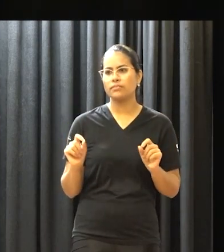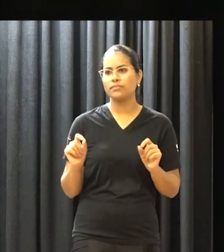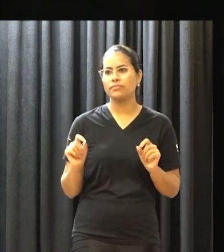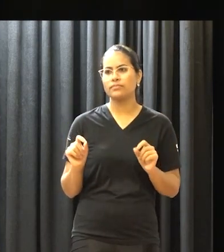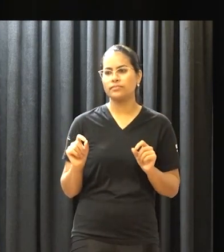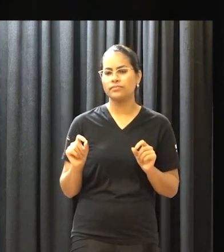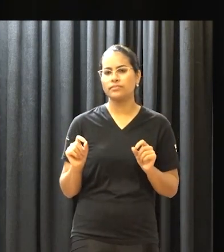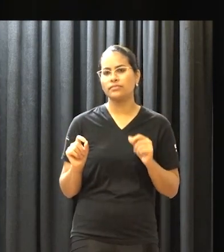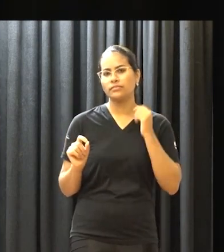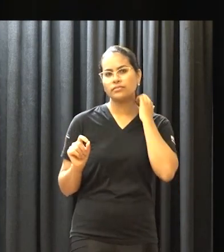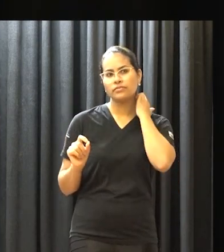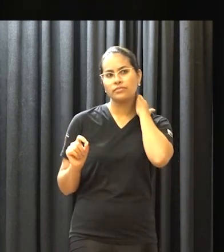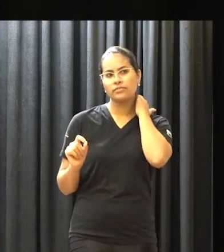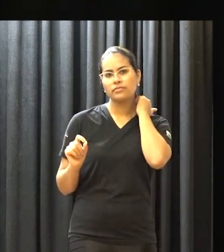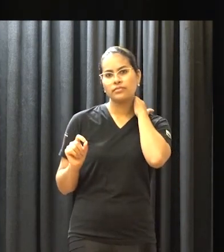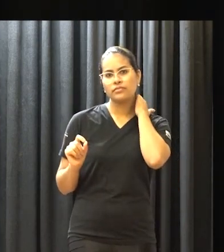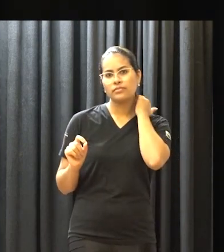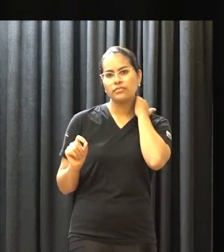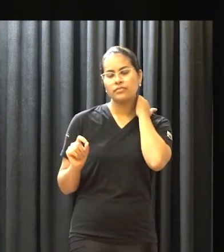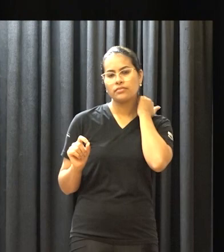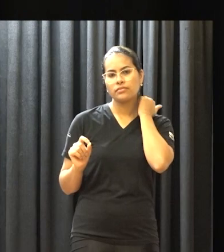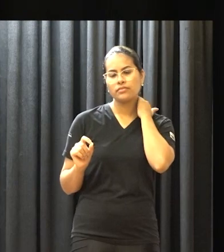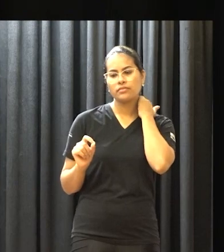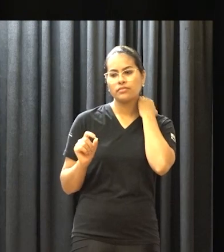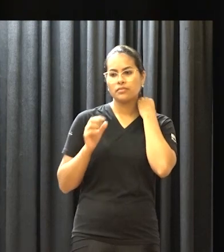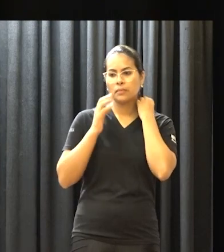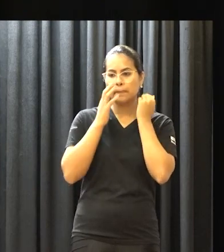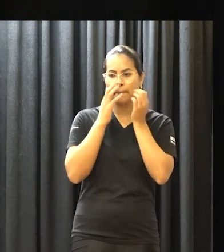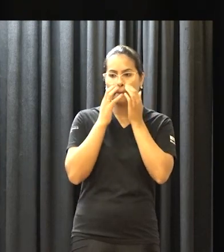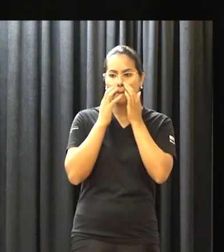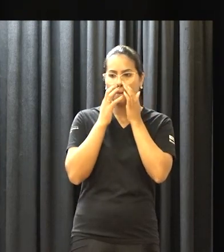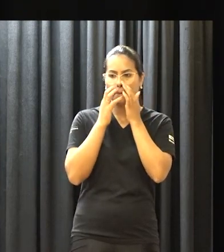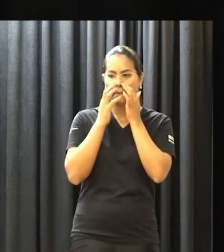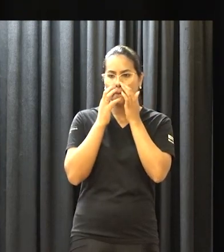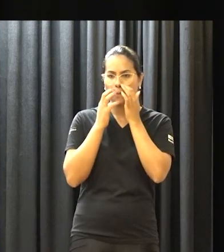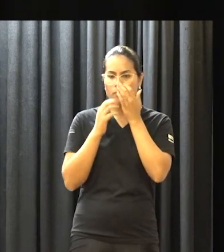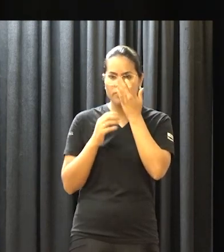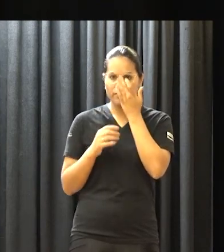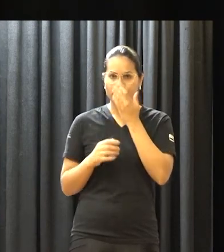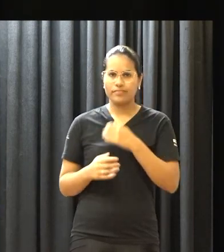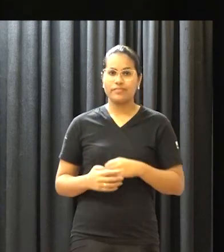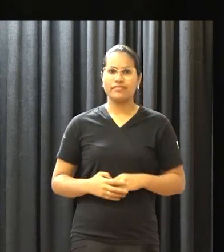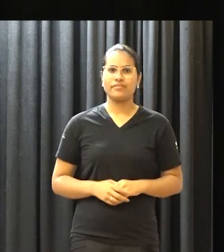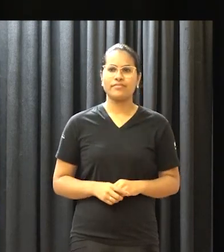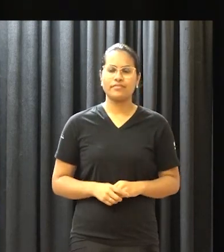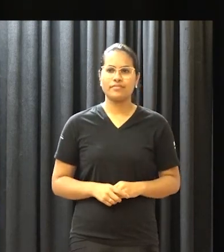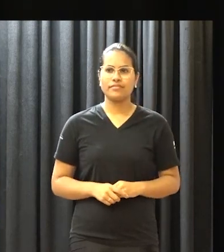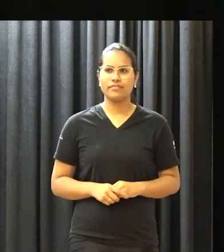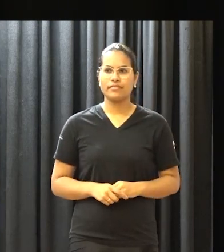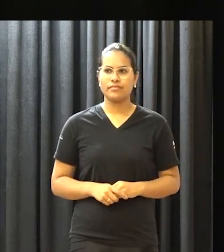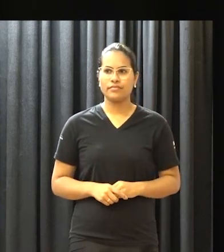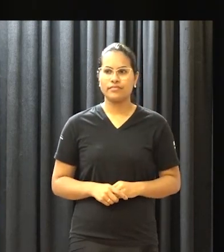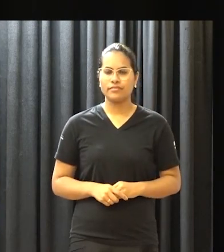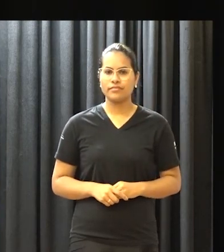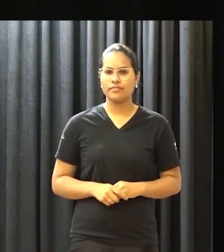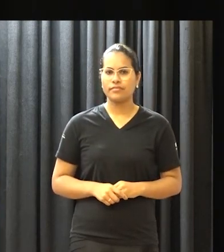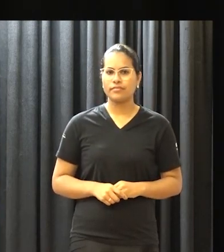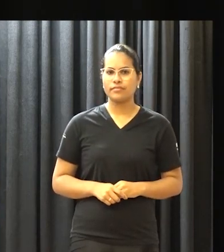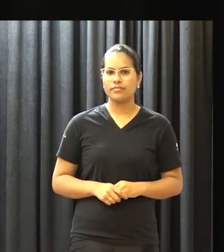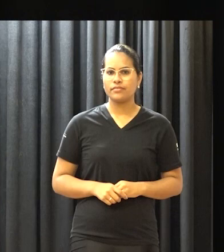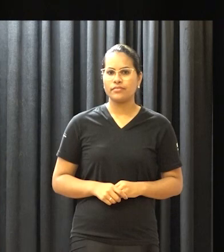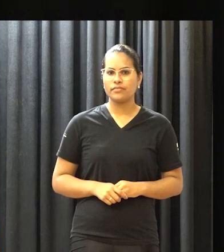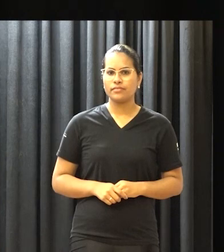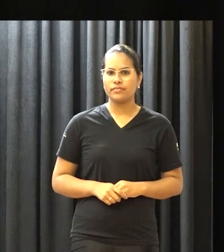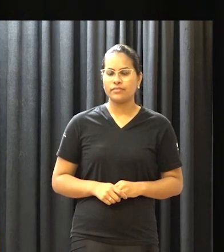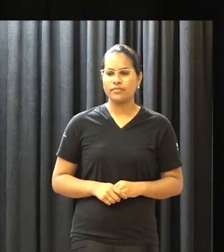questionar, dizer assim, teoria que é incrível, Alexandre, que transfira com Alexandre, o que ela faz, o que